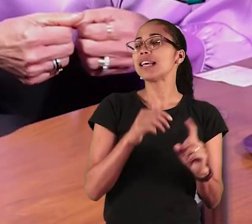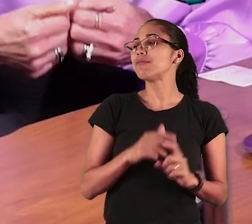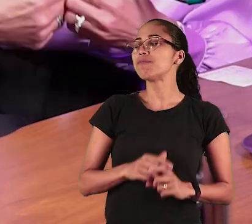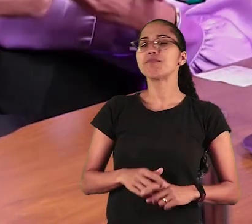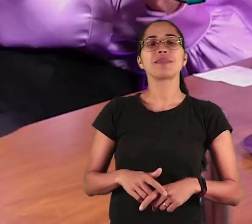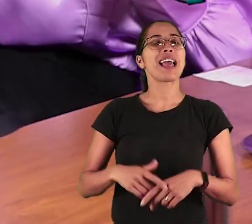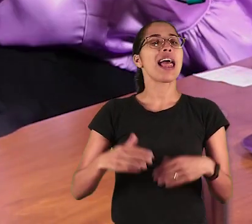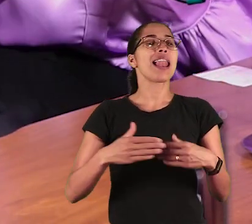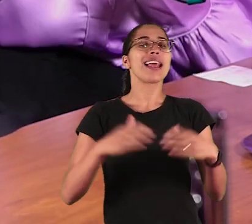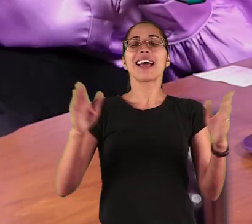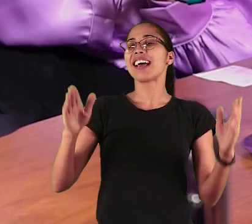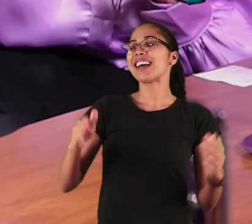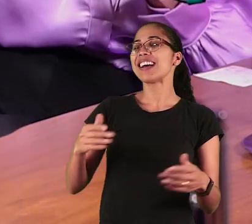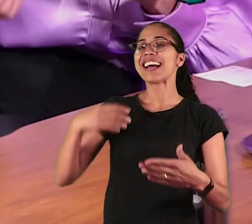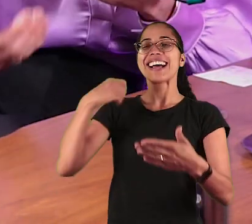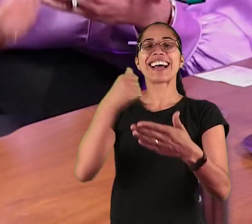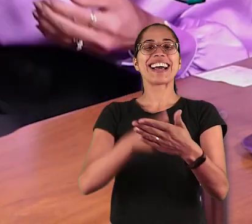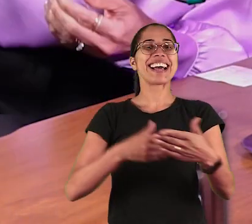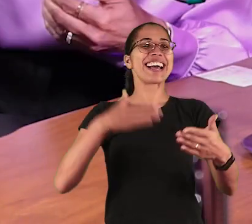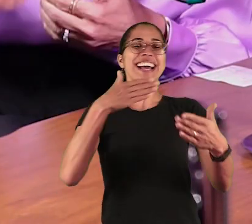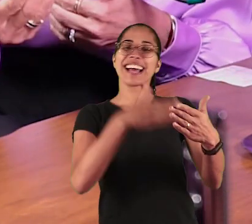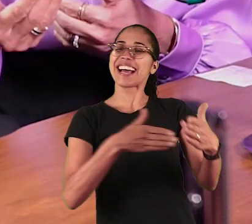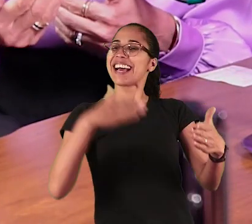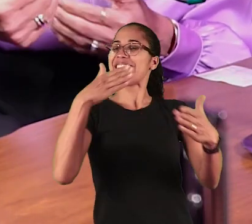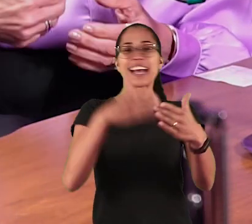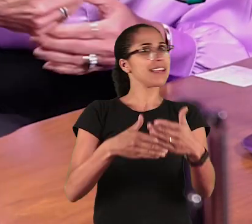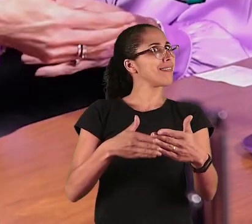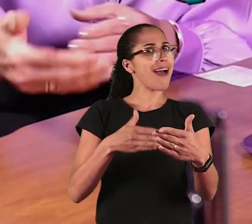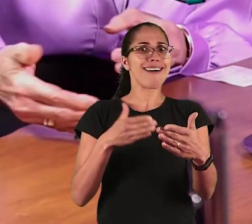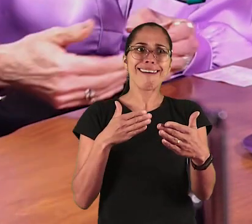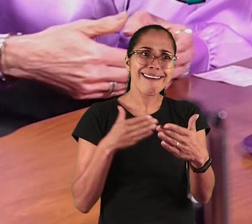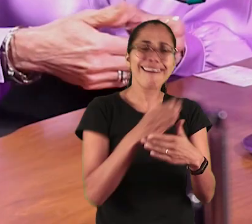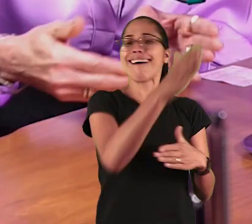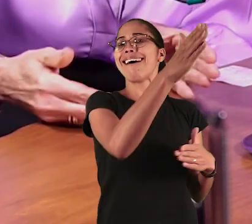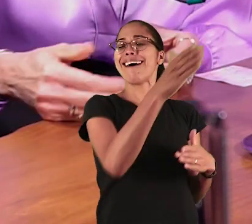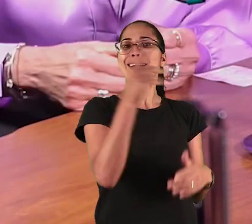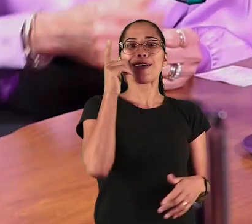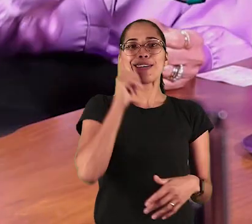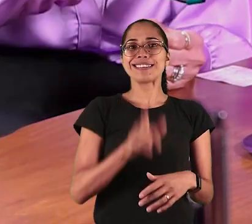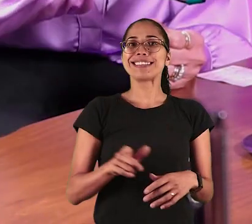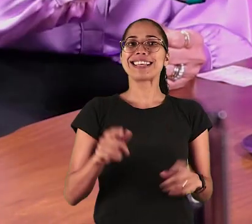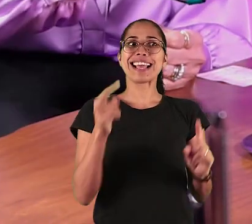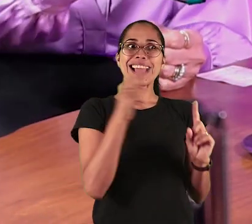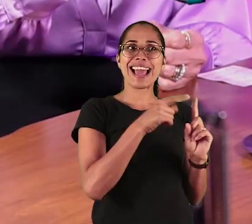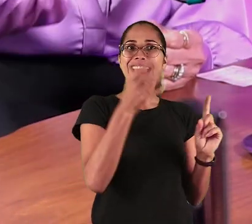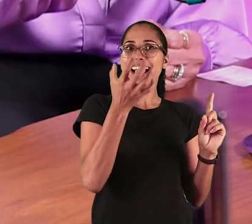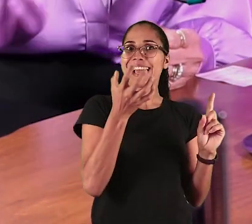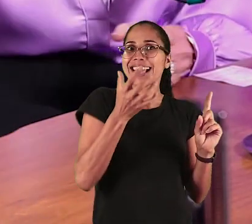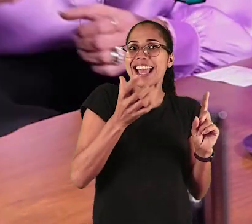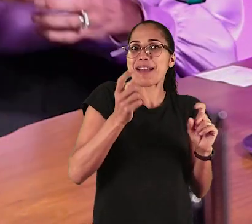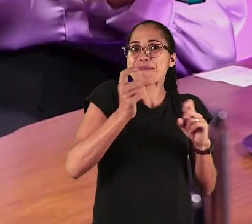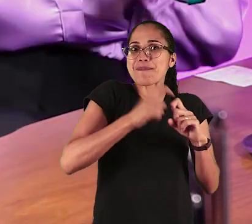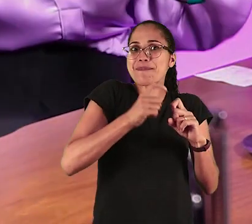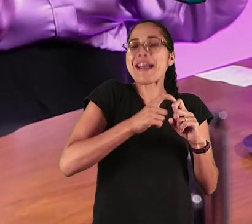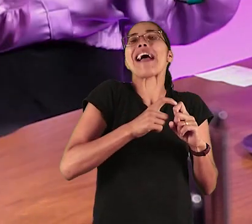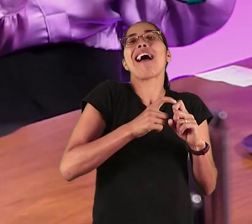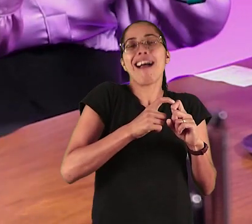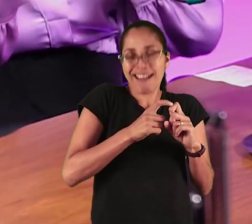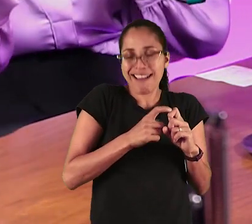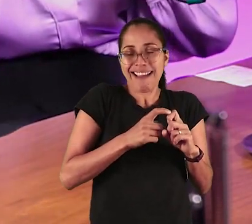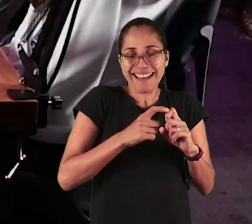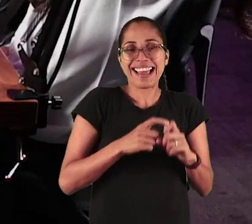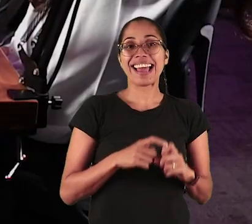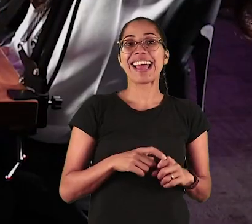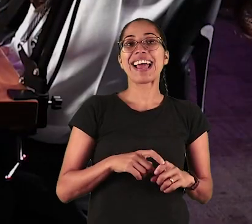limites e eu gosto de pensar que eu esperei minha filha para chegar para ser ela quer ser médica então ao contrário